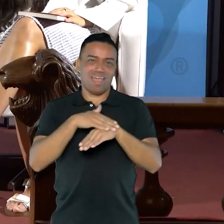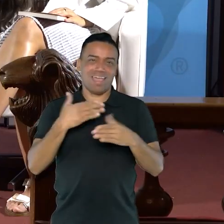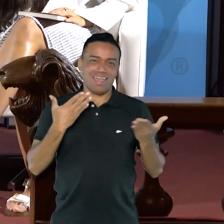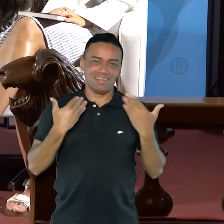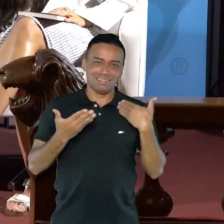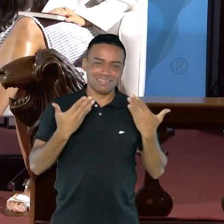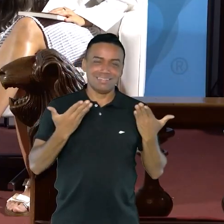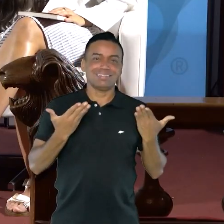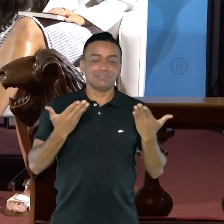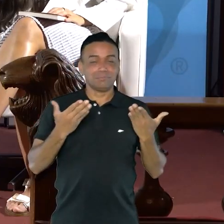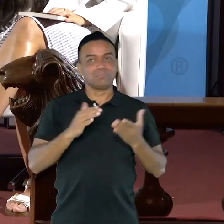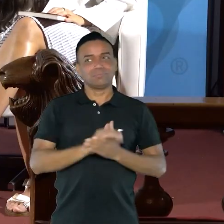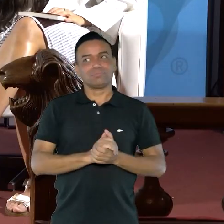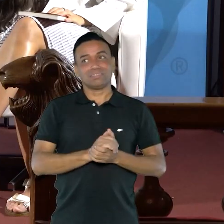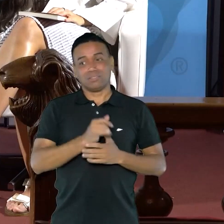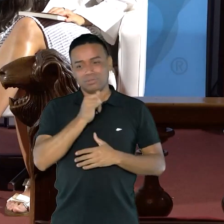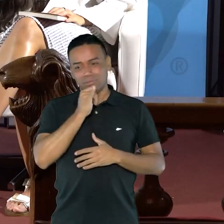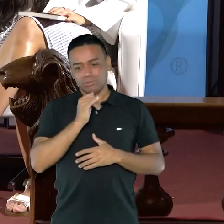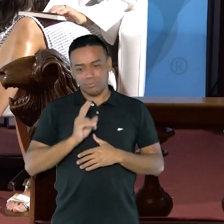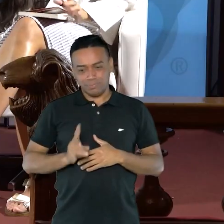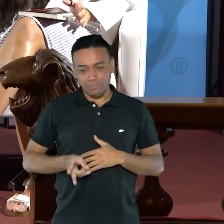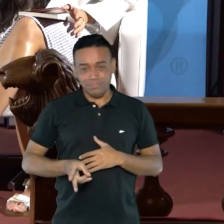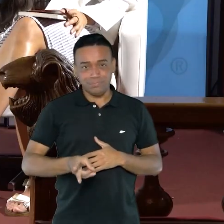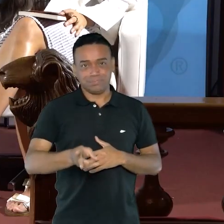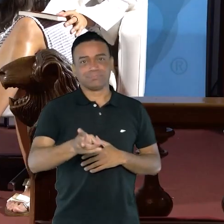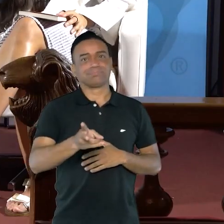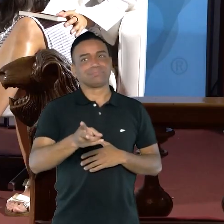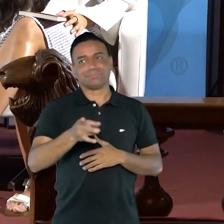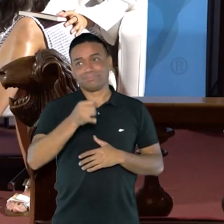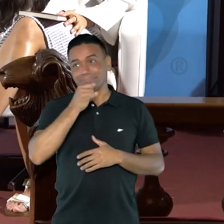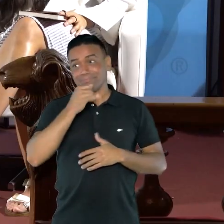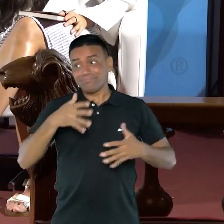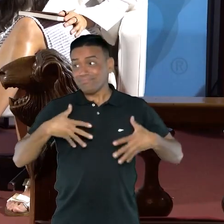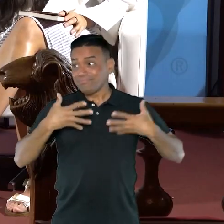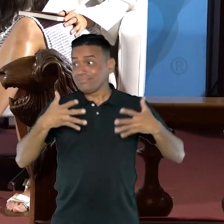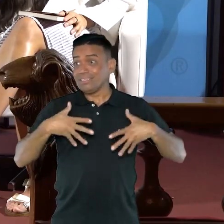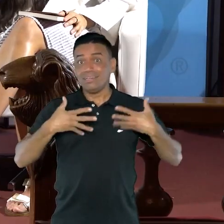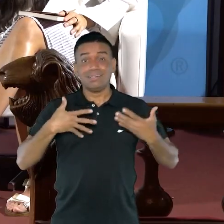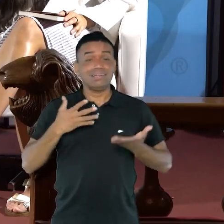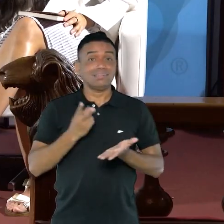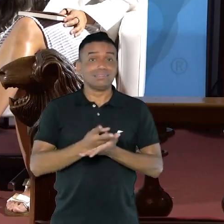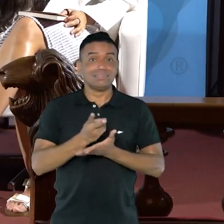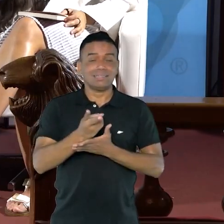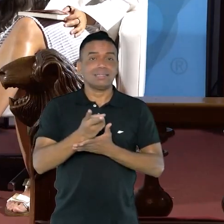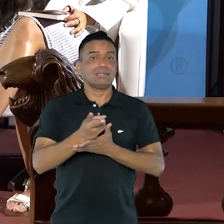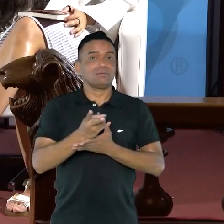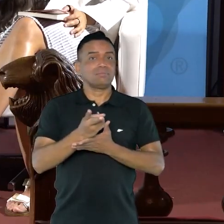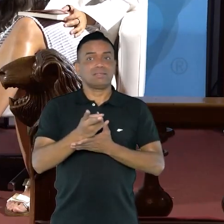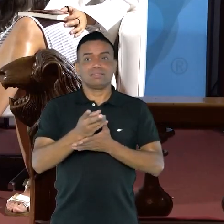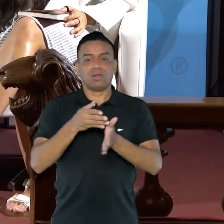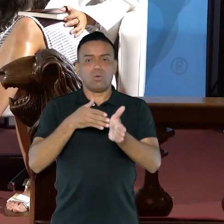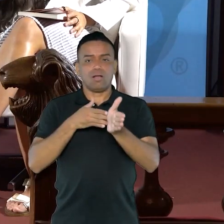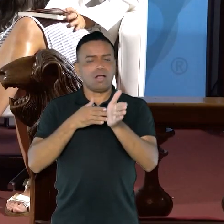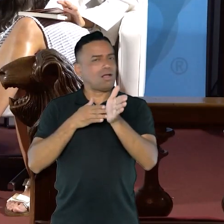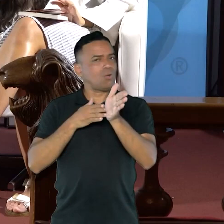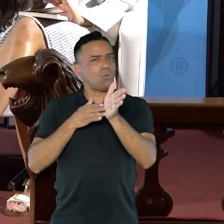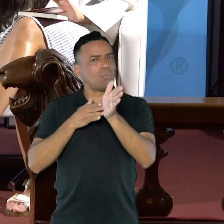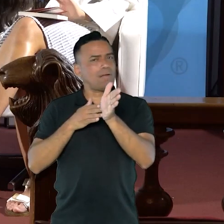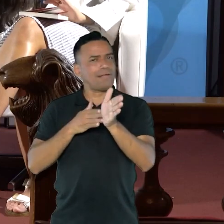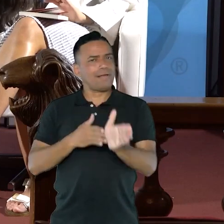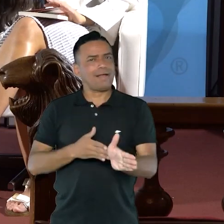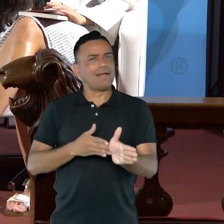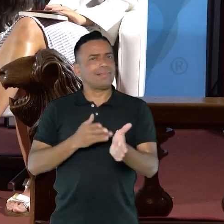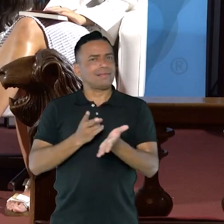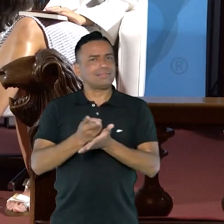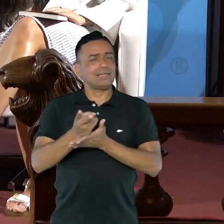Eu tenho tido, né, essa imensa alegria, né, de ser muito acompanhada